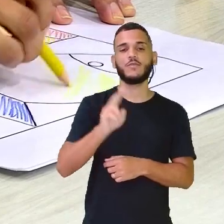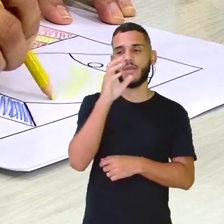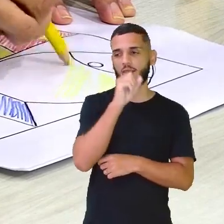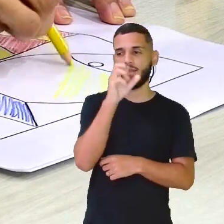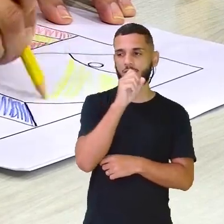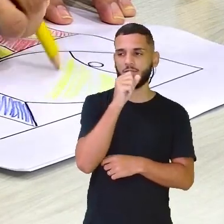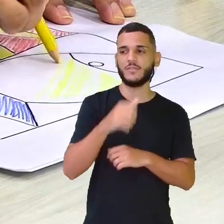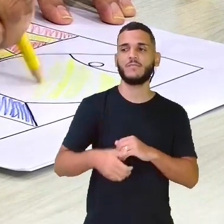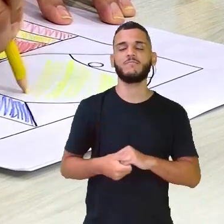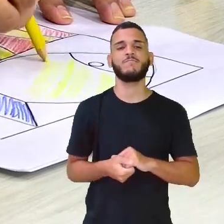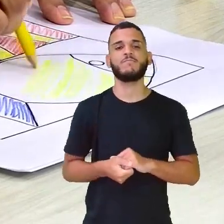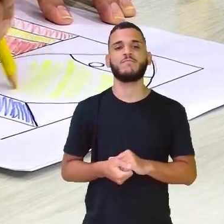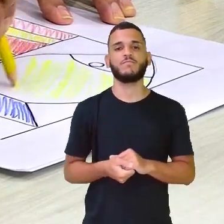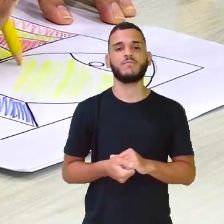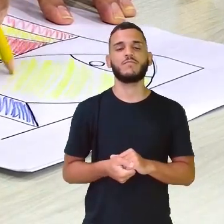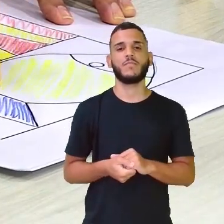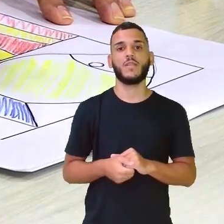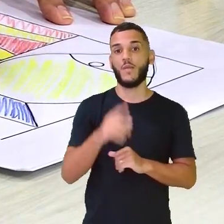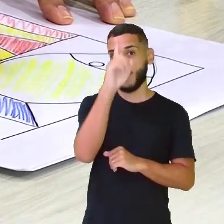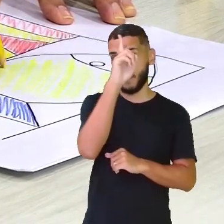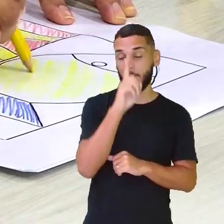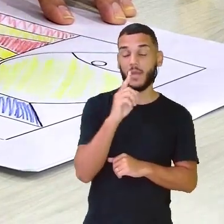Então aqui ele usou o amarelo no peixe.